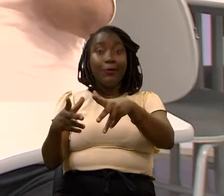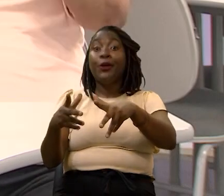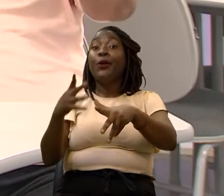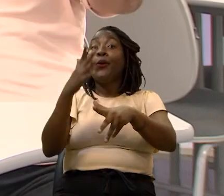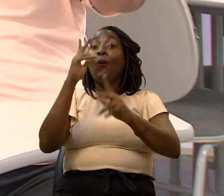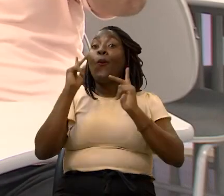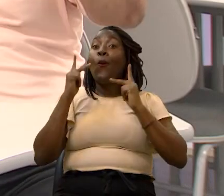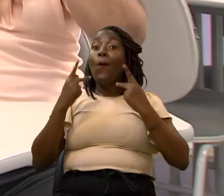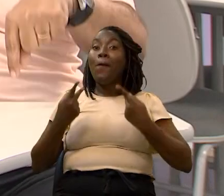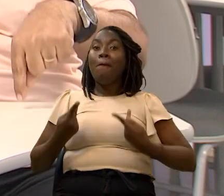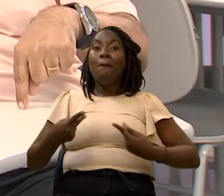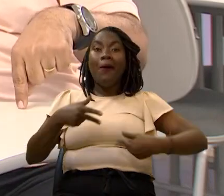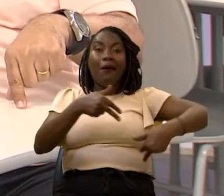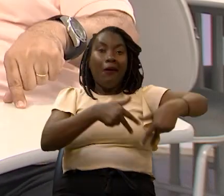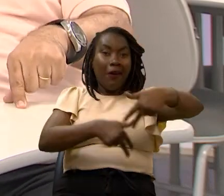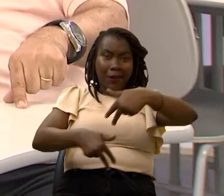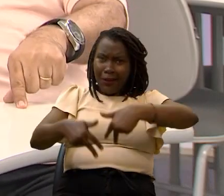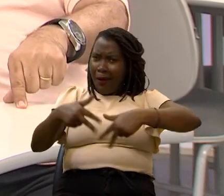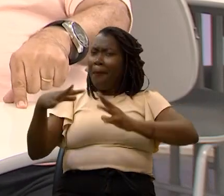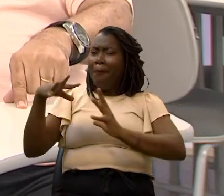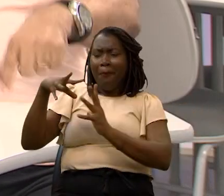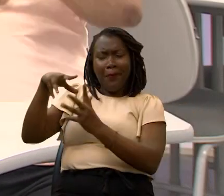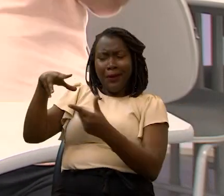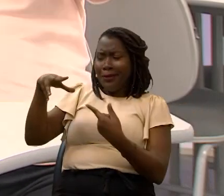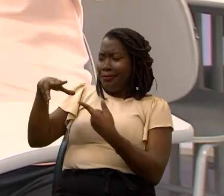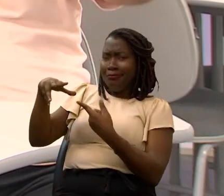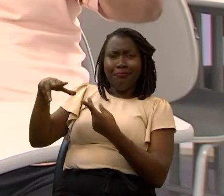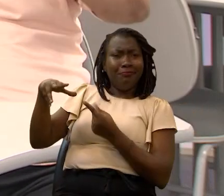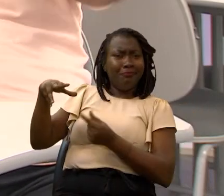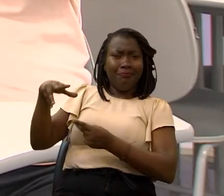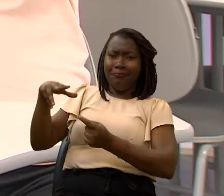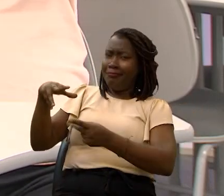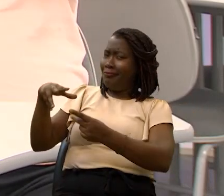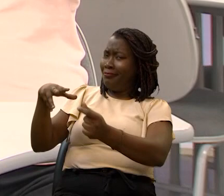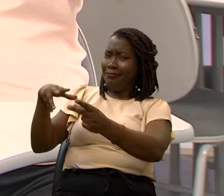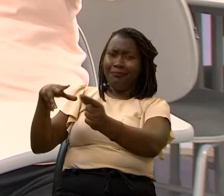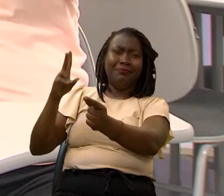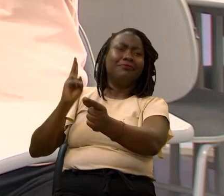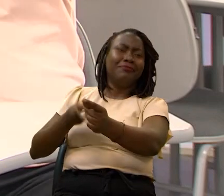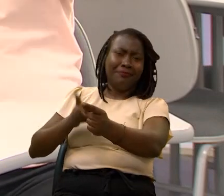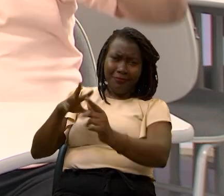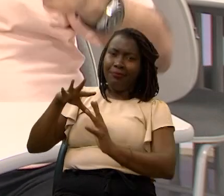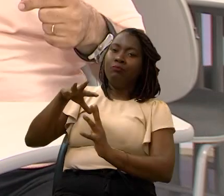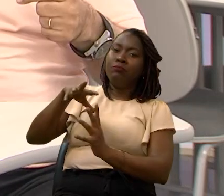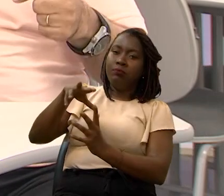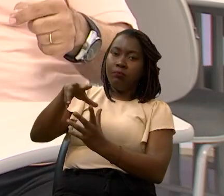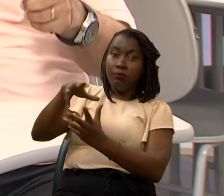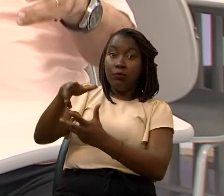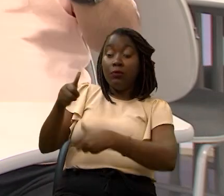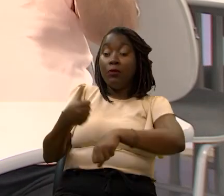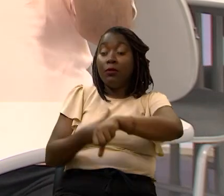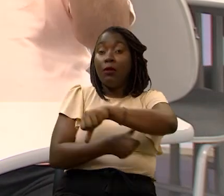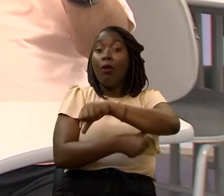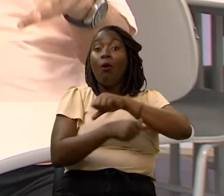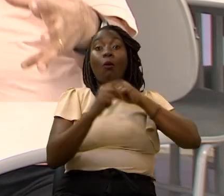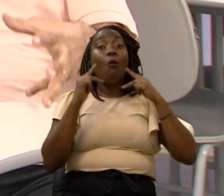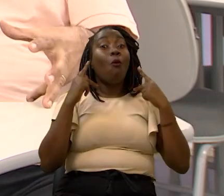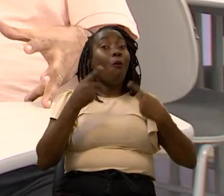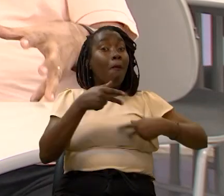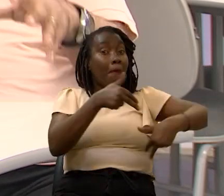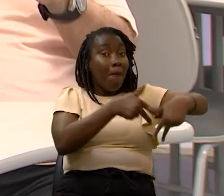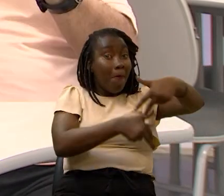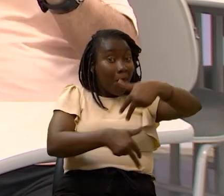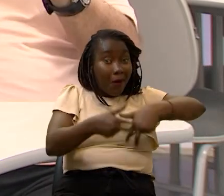planeta, ameaça o futuro da espécie humana. Que o planeta está aí no universo, ele vai continuar a girar, mas a